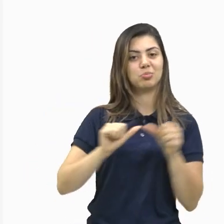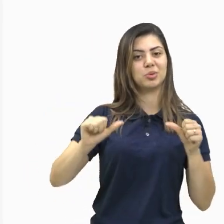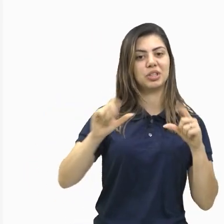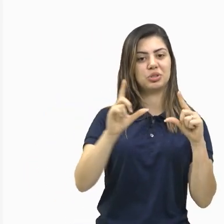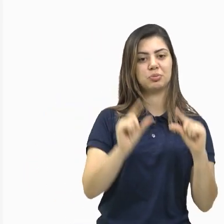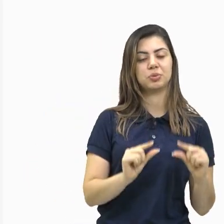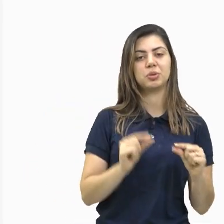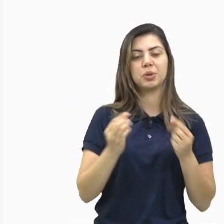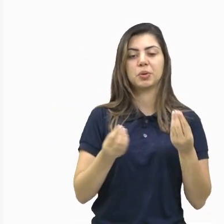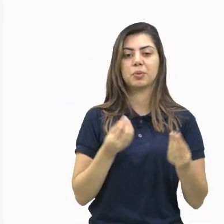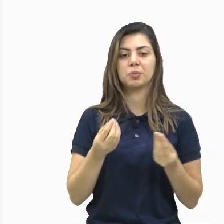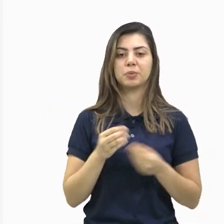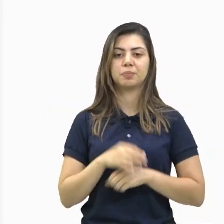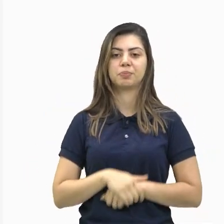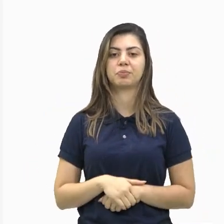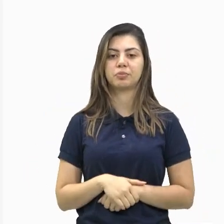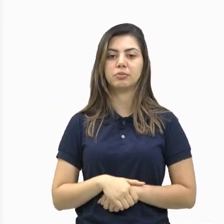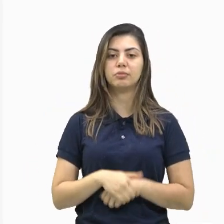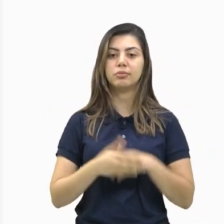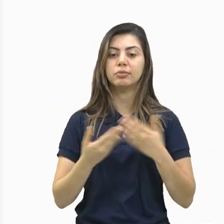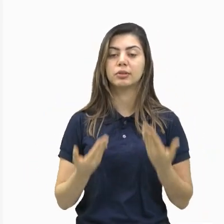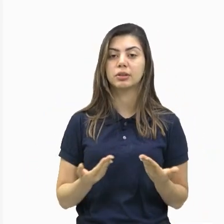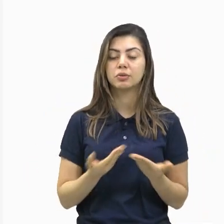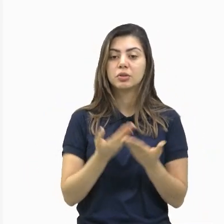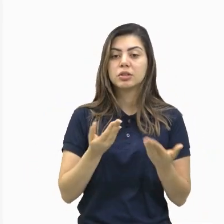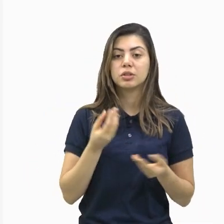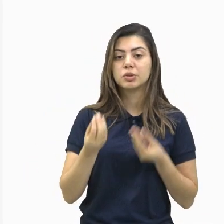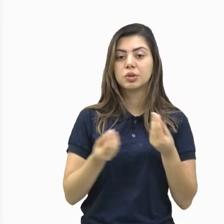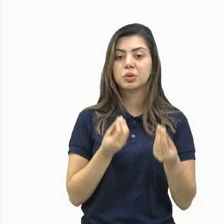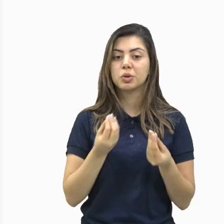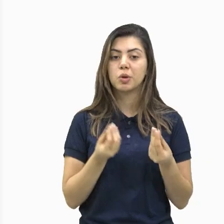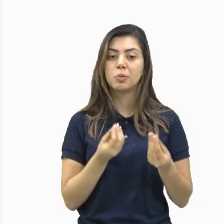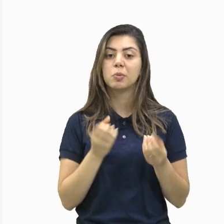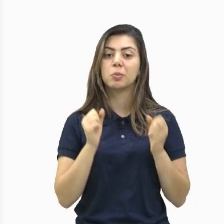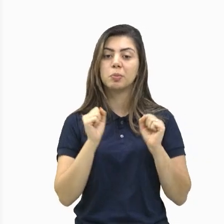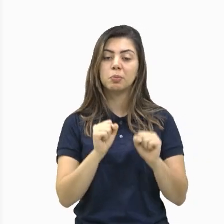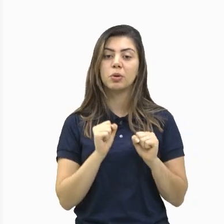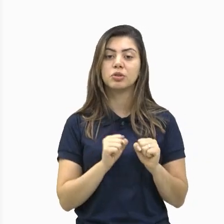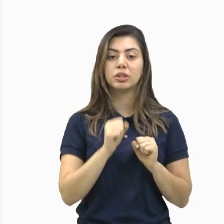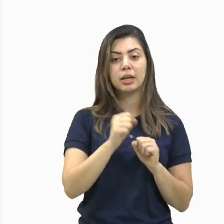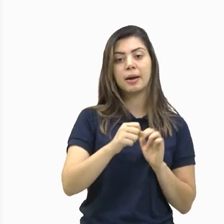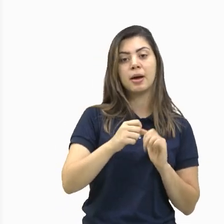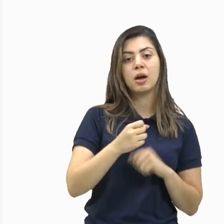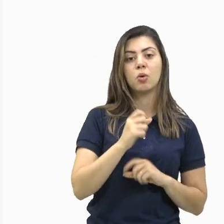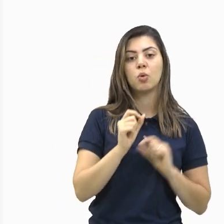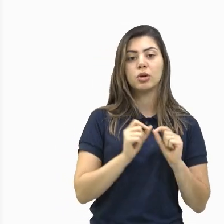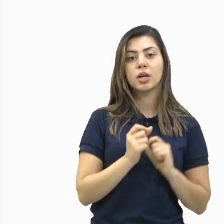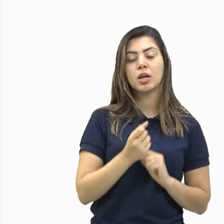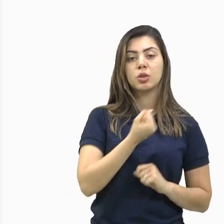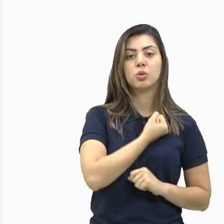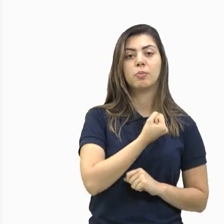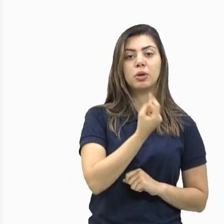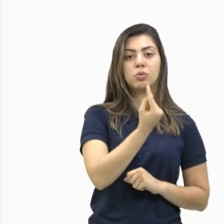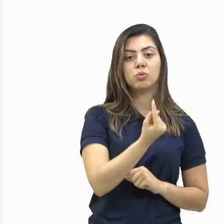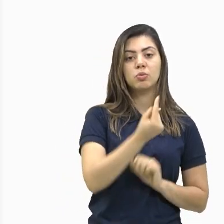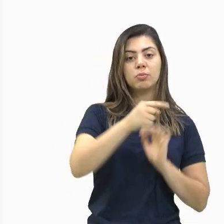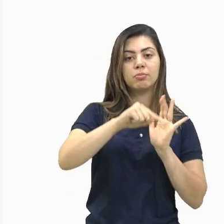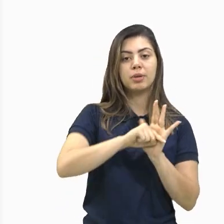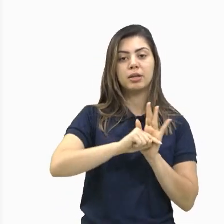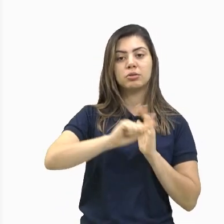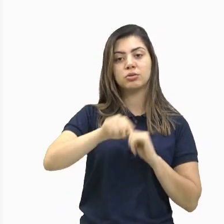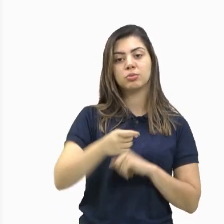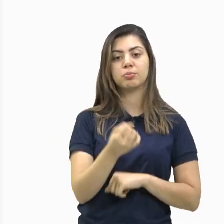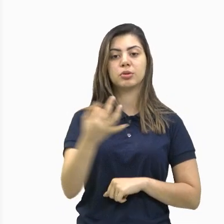redução, subtrai a taxa de redução percentual expressa na forma decimal. Subtraia 1, olha só, subtraia uma